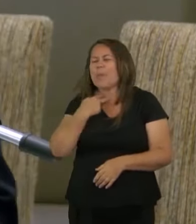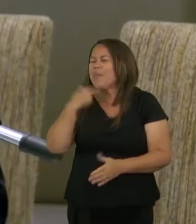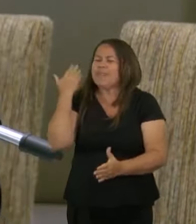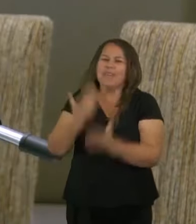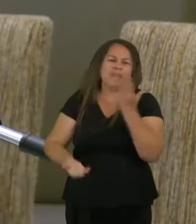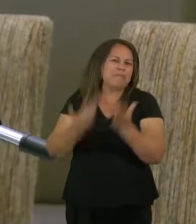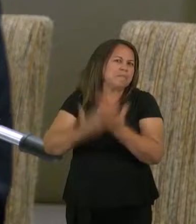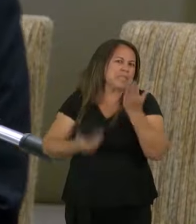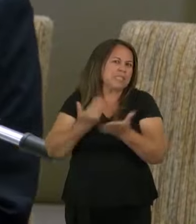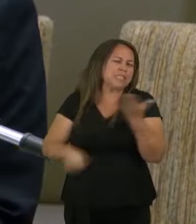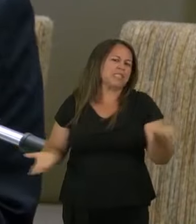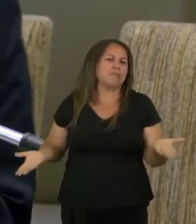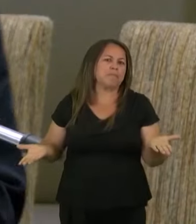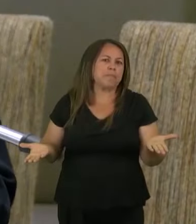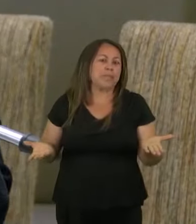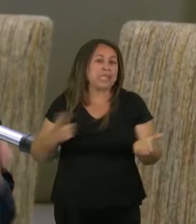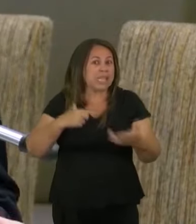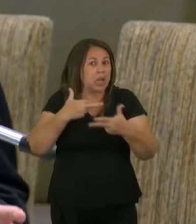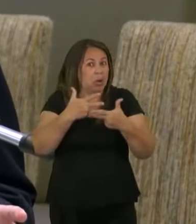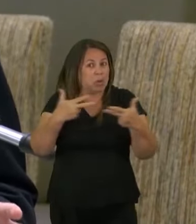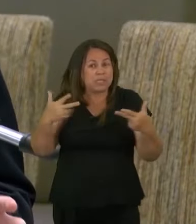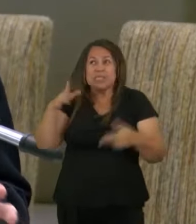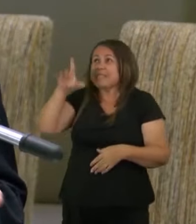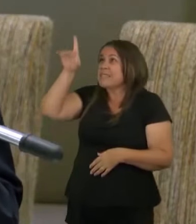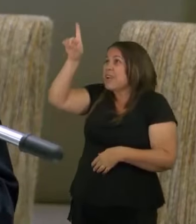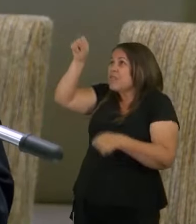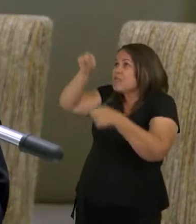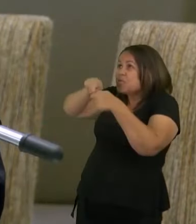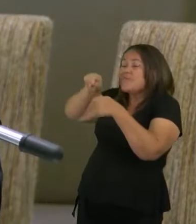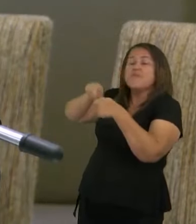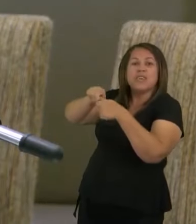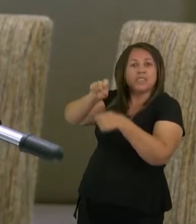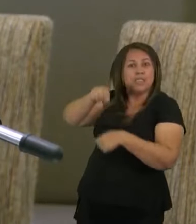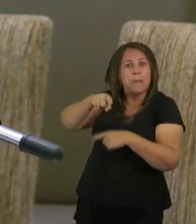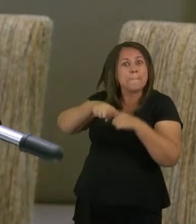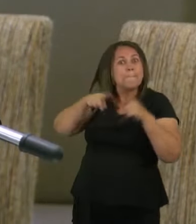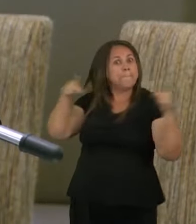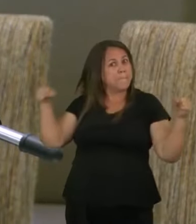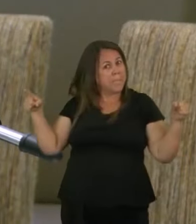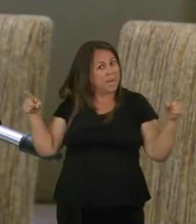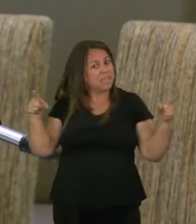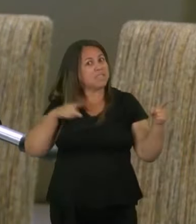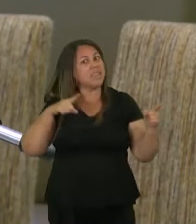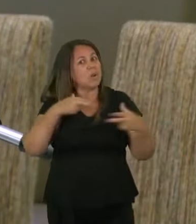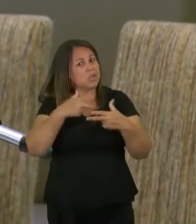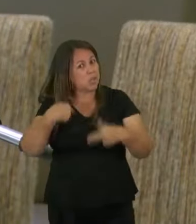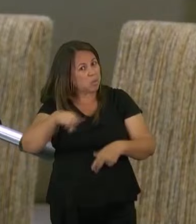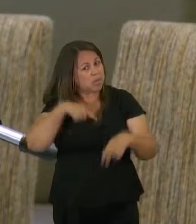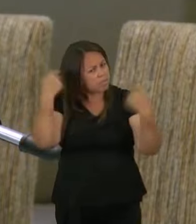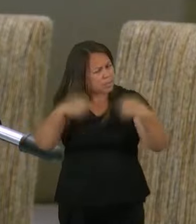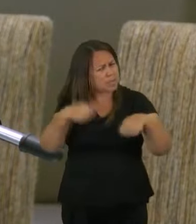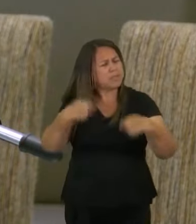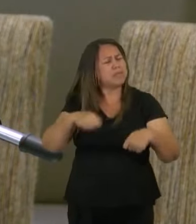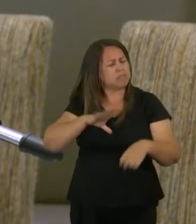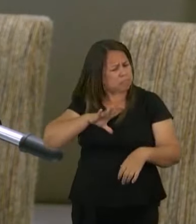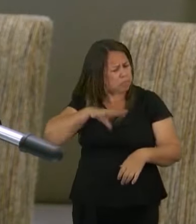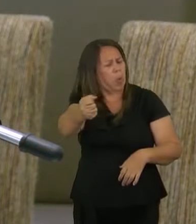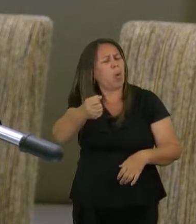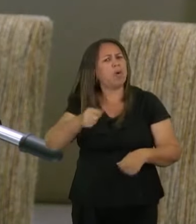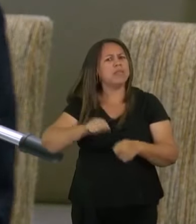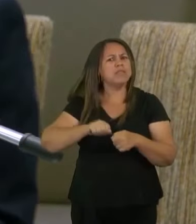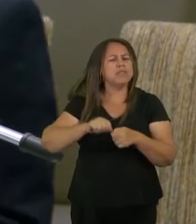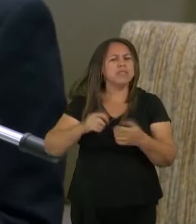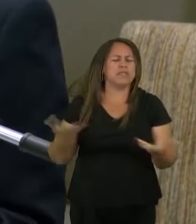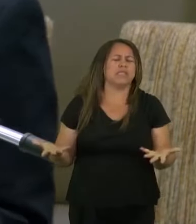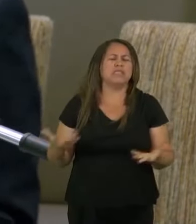perder. Tem coisa que Deus faz, mas tem coisa que nós precisamos fazer. E